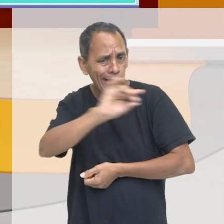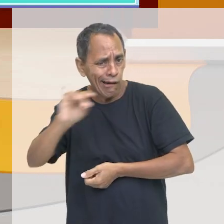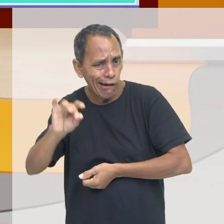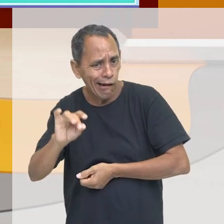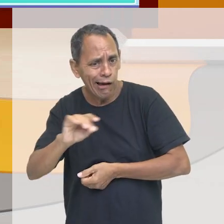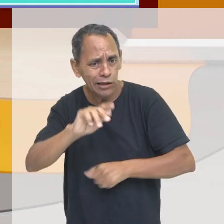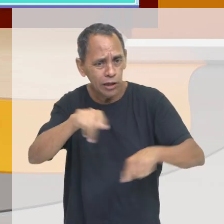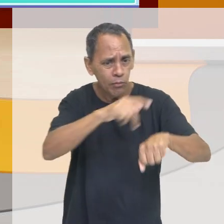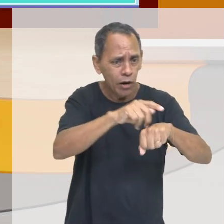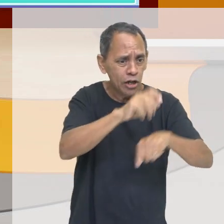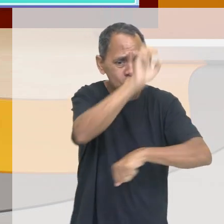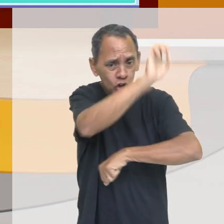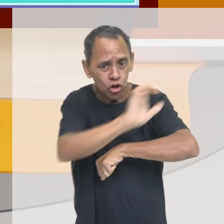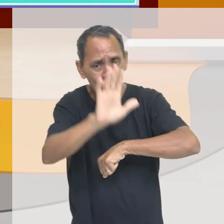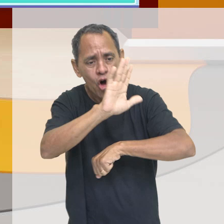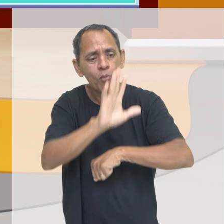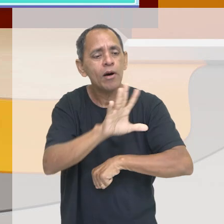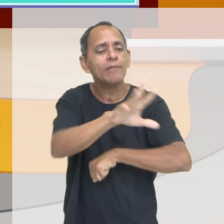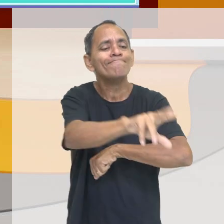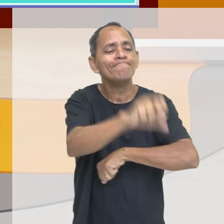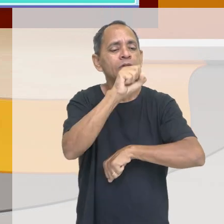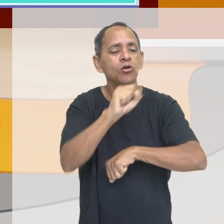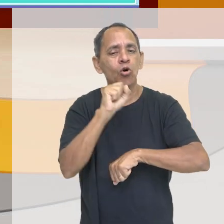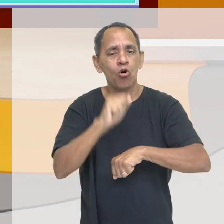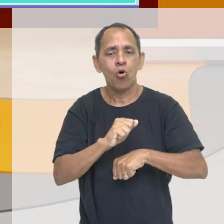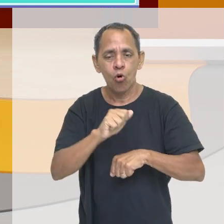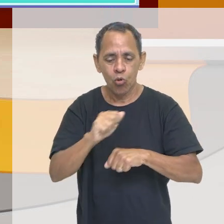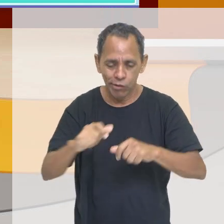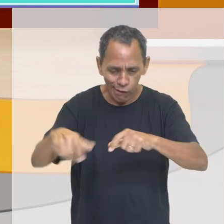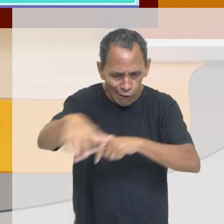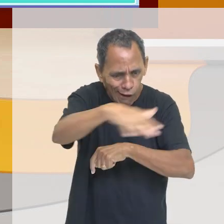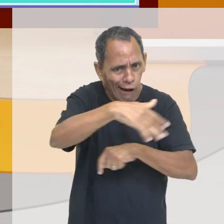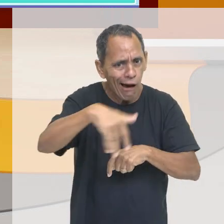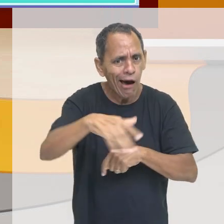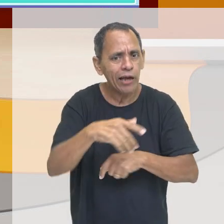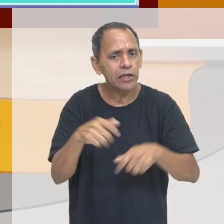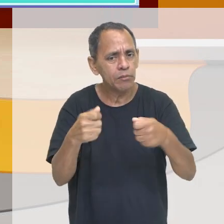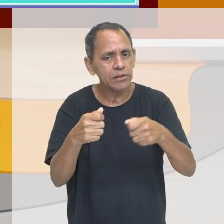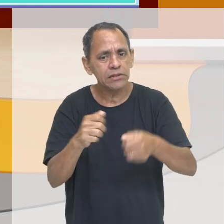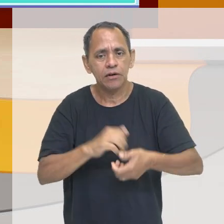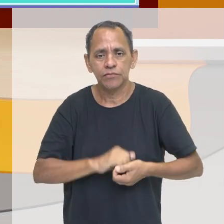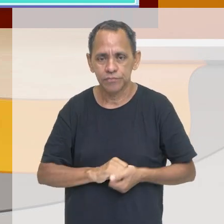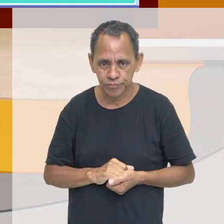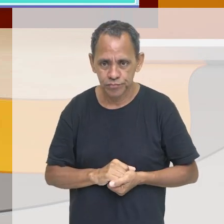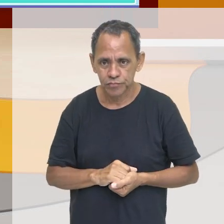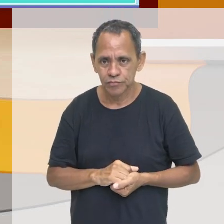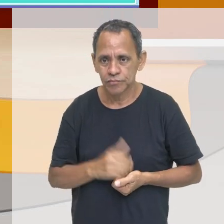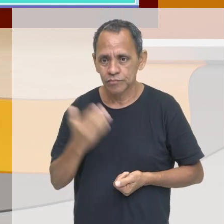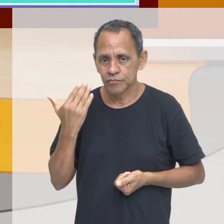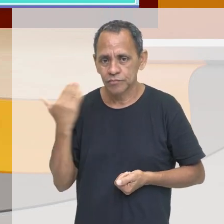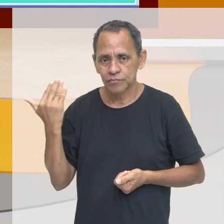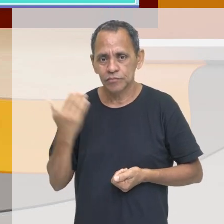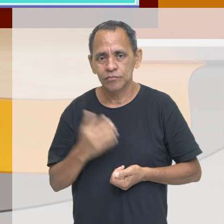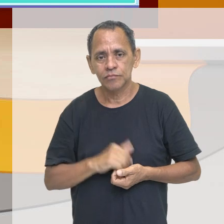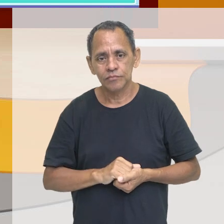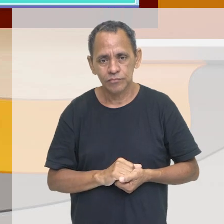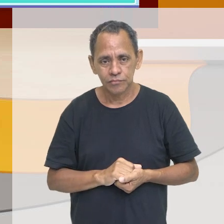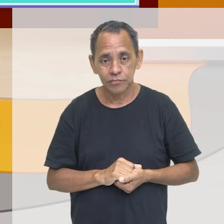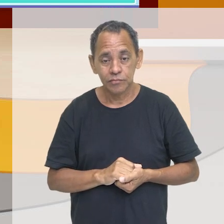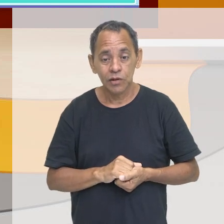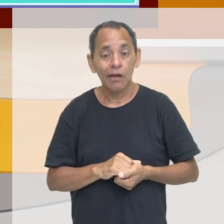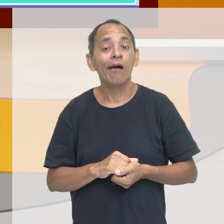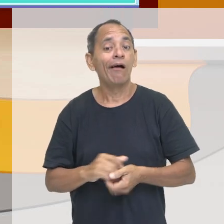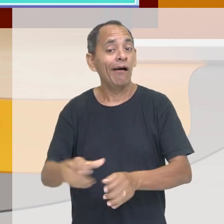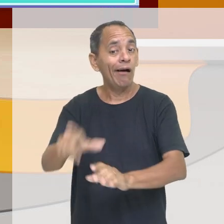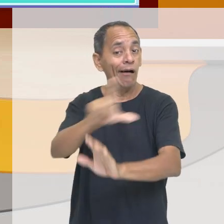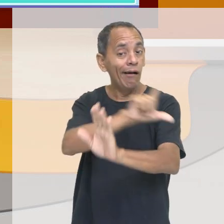pegou o território que era mais conveniente para si. Eu trouxe para vocês aqui a divisão da África no antes e depois